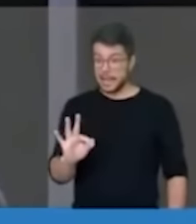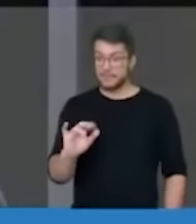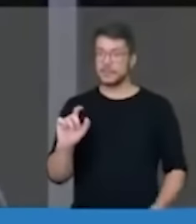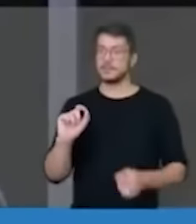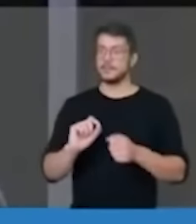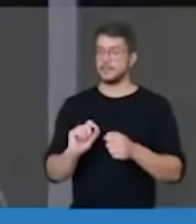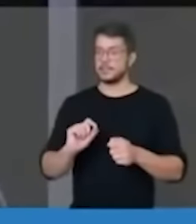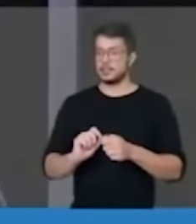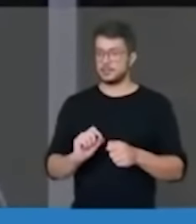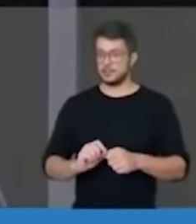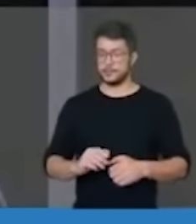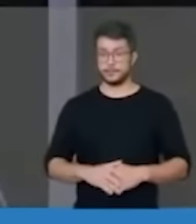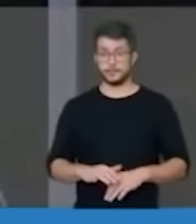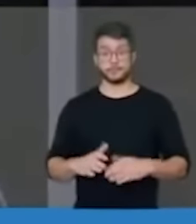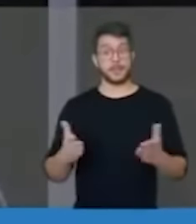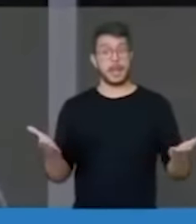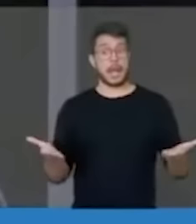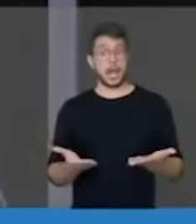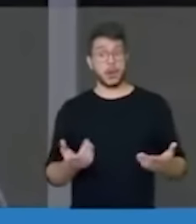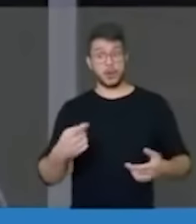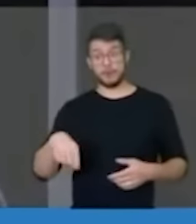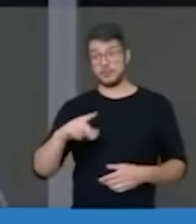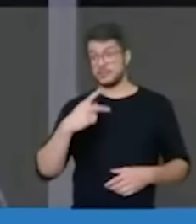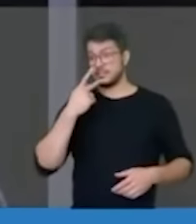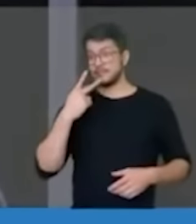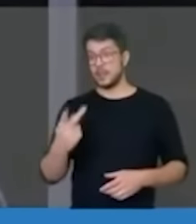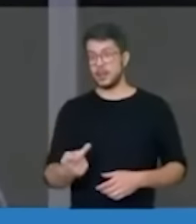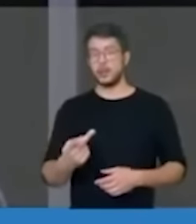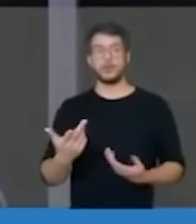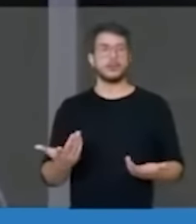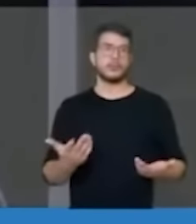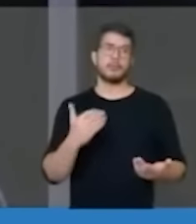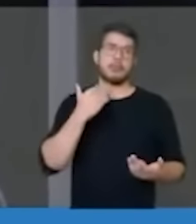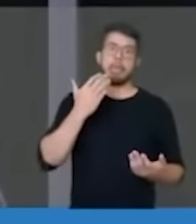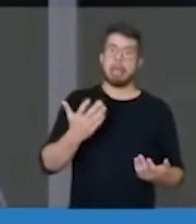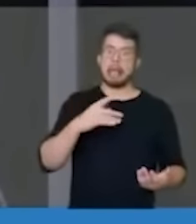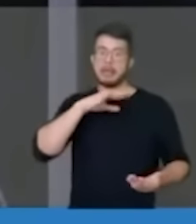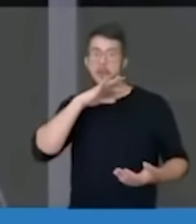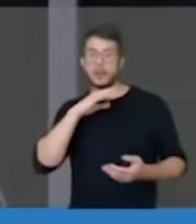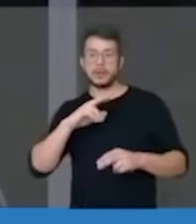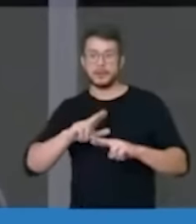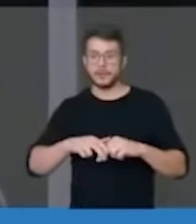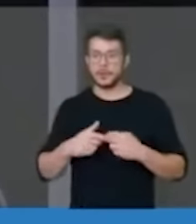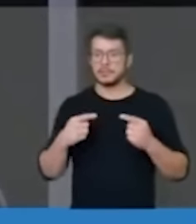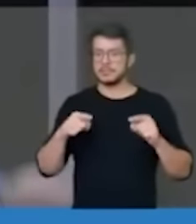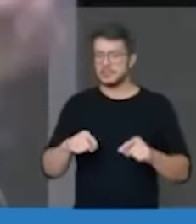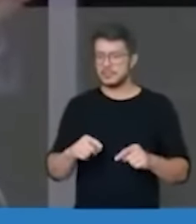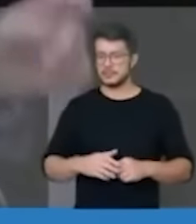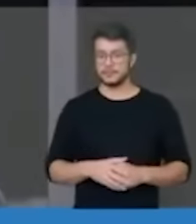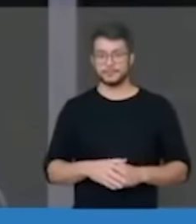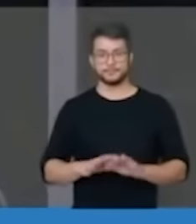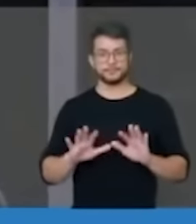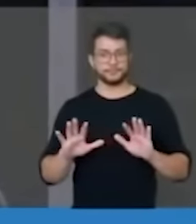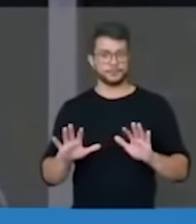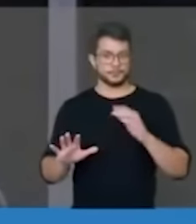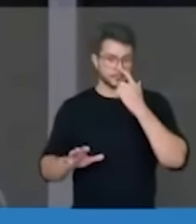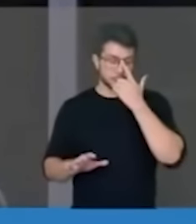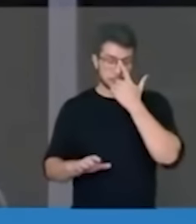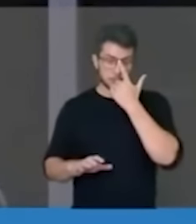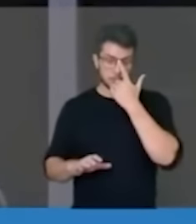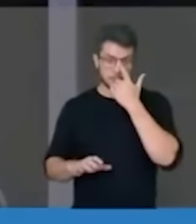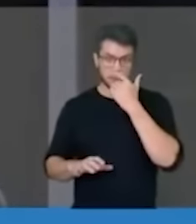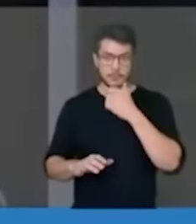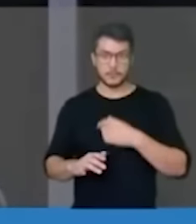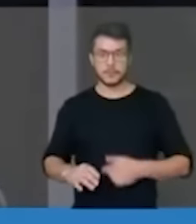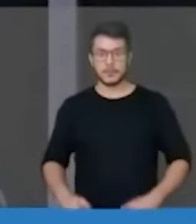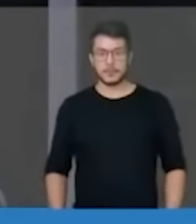e agora dizem que a Polícia Federal não presta porque virou contra o golpe que vocês quiseram dar. O povo brasileiro, eu peço mais um minuto, presidente, aqui.